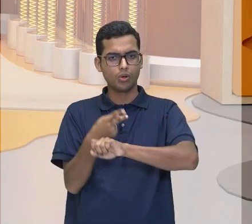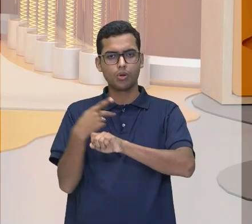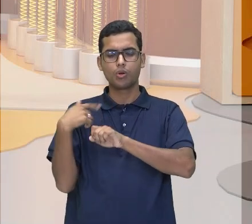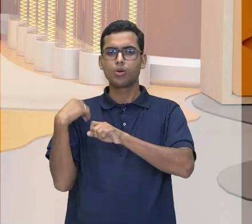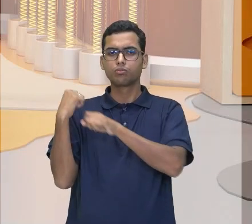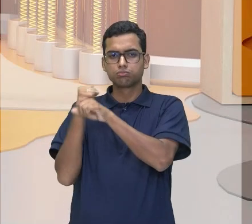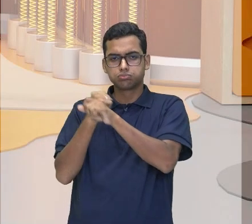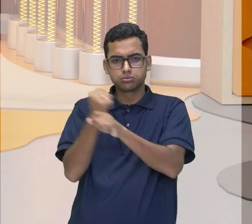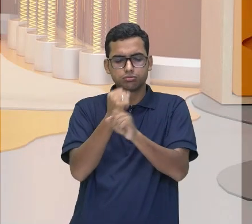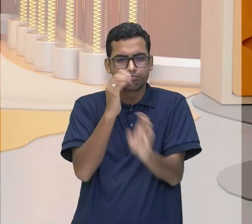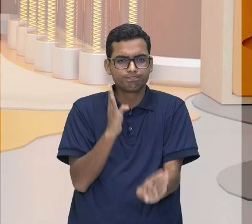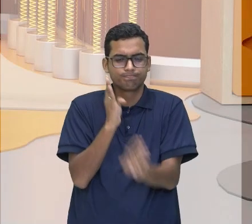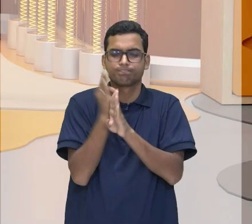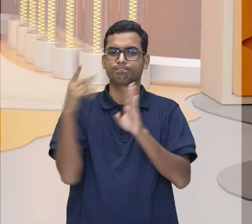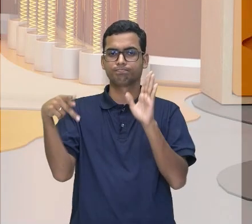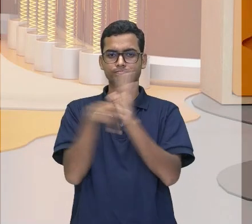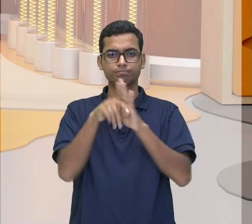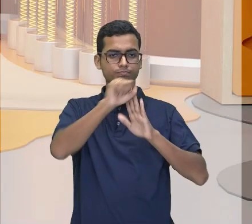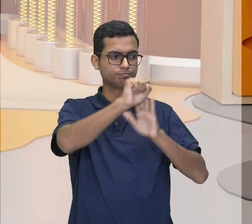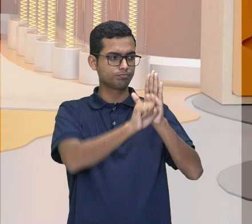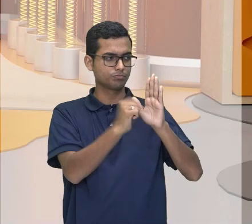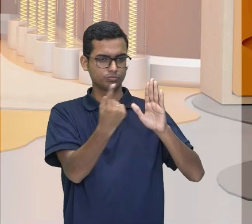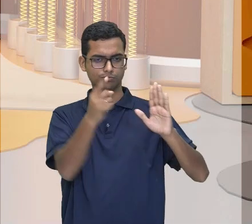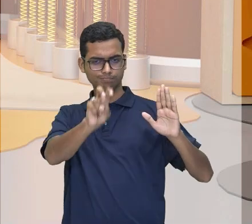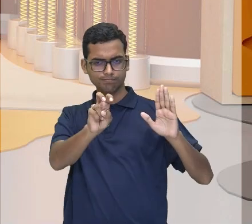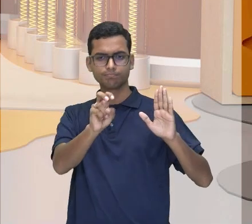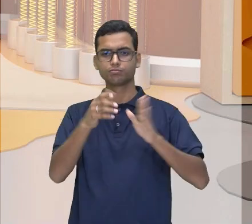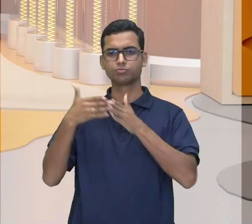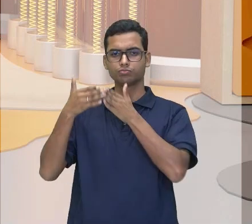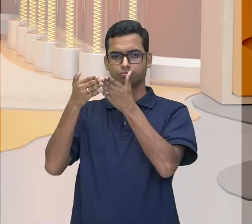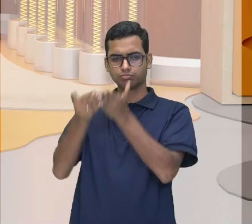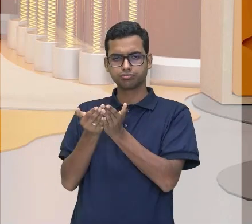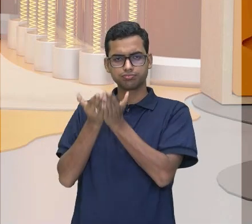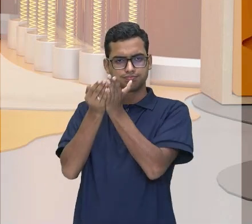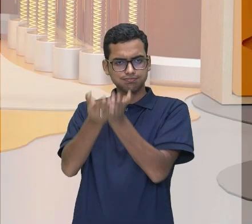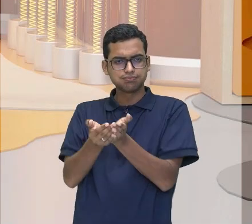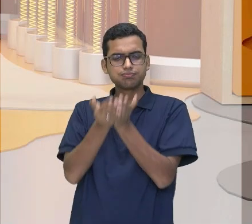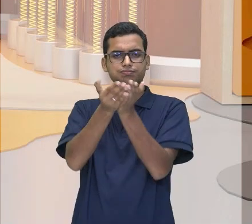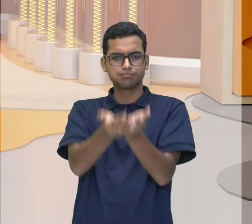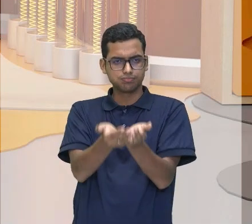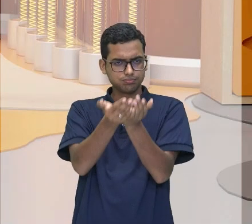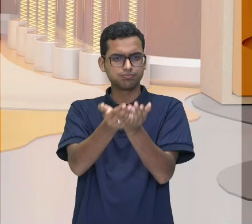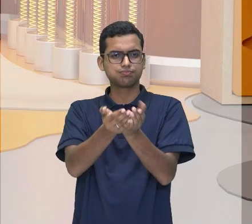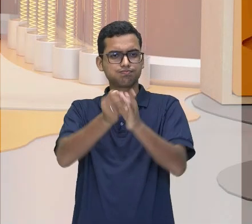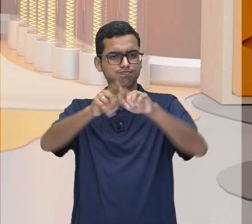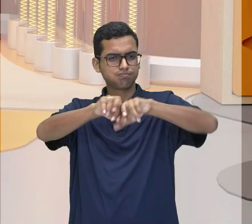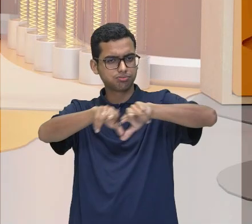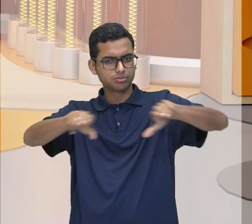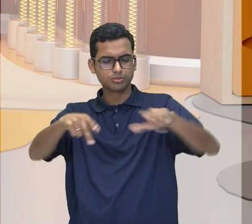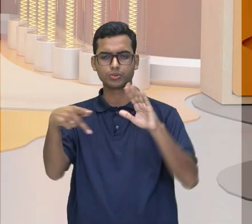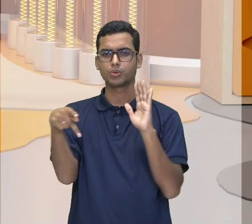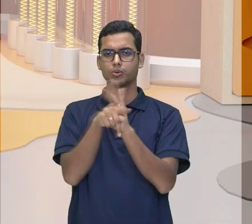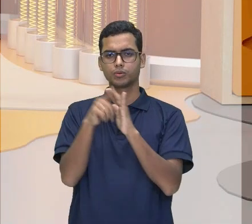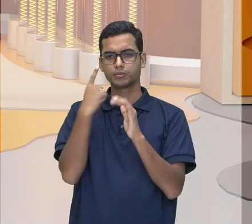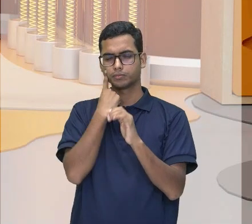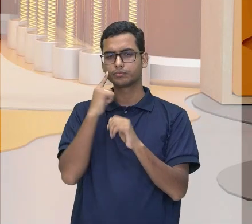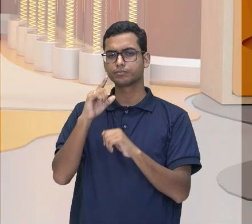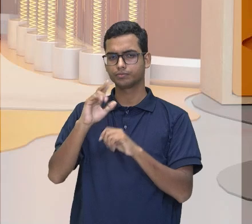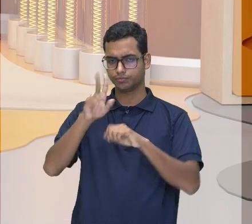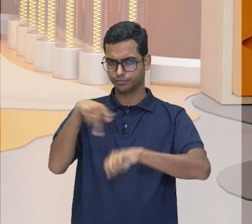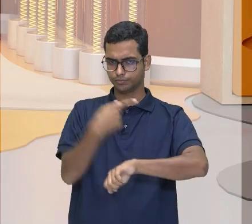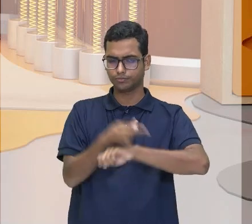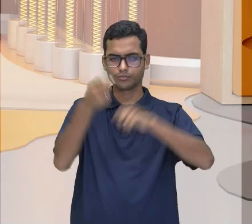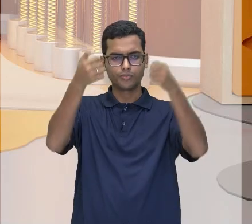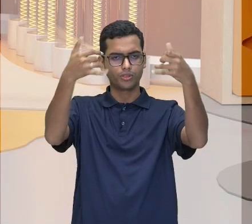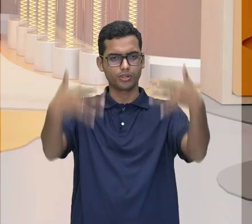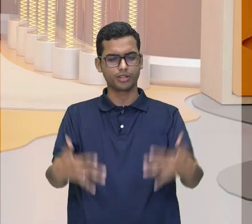do século XV com as grandes navegações que vamos verificar daqui a pouco. Então, essa área do Velho Mundo é uma área em